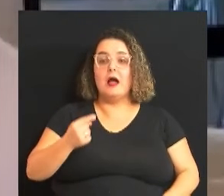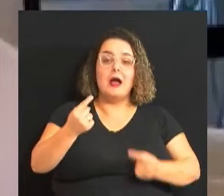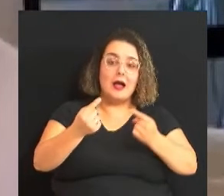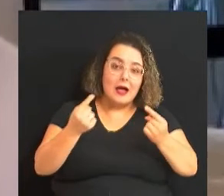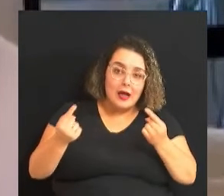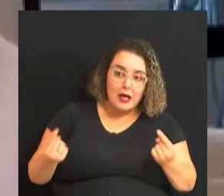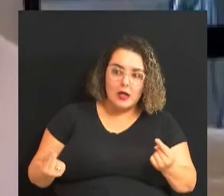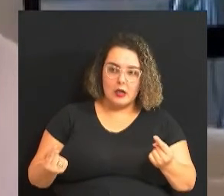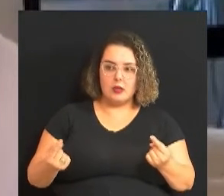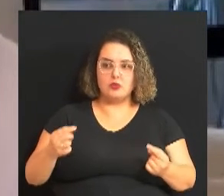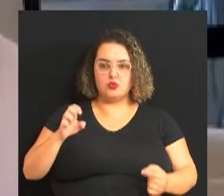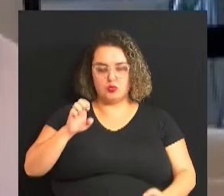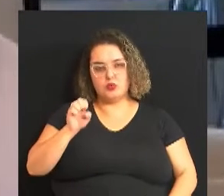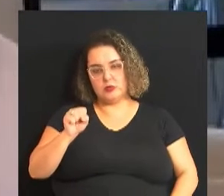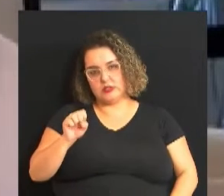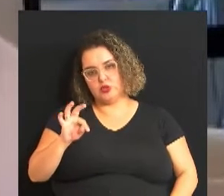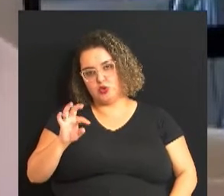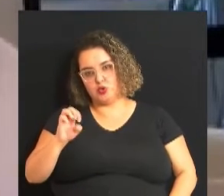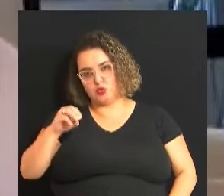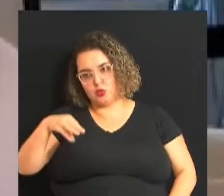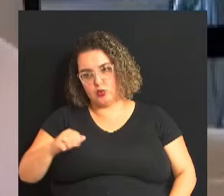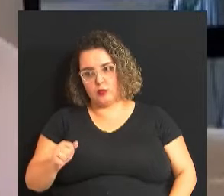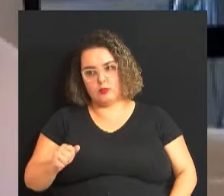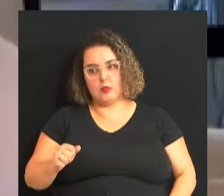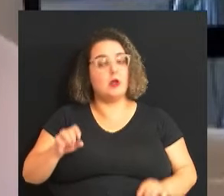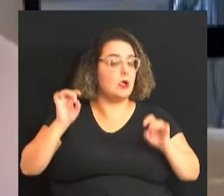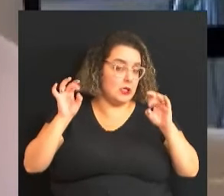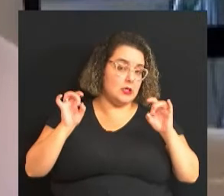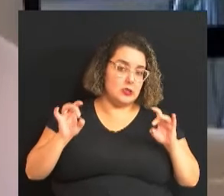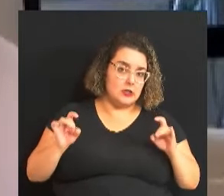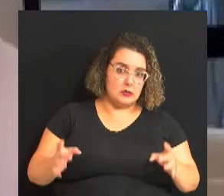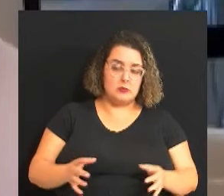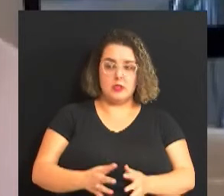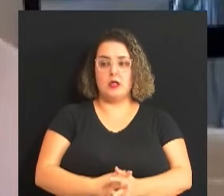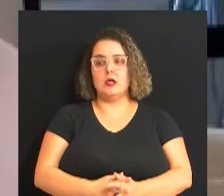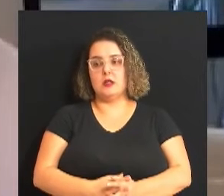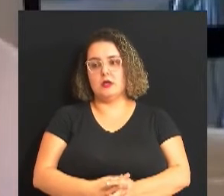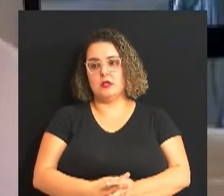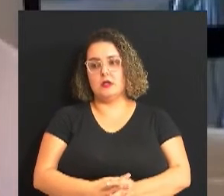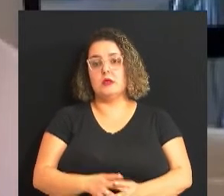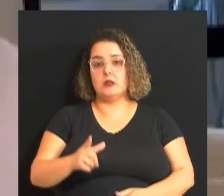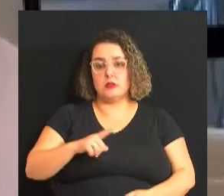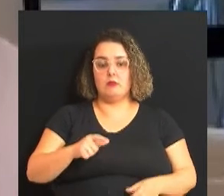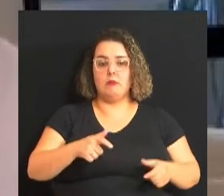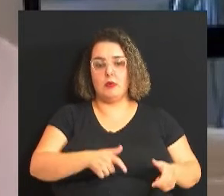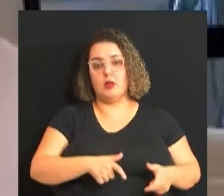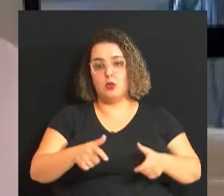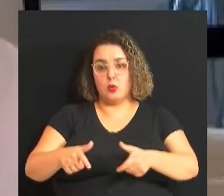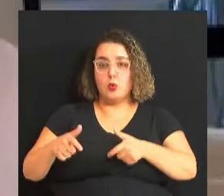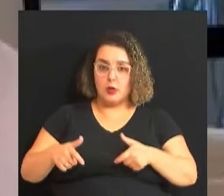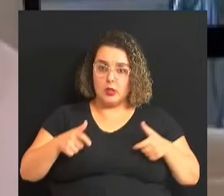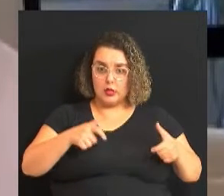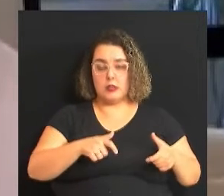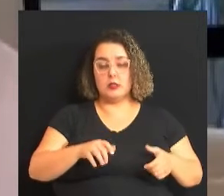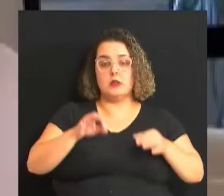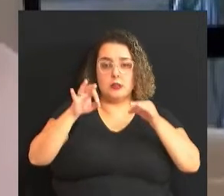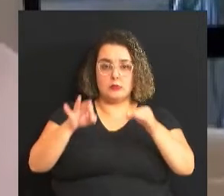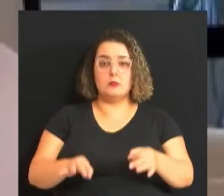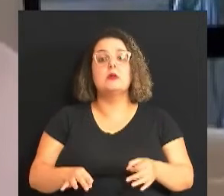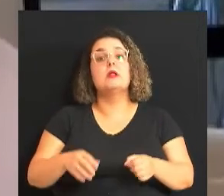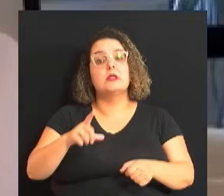um estoma é um caso específico, que tem uma localização específica, tem uma